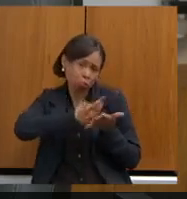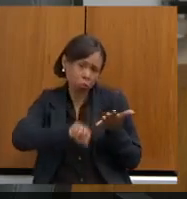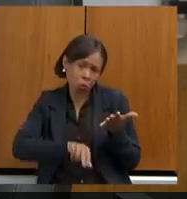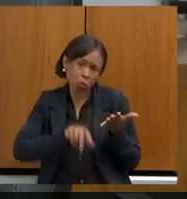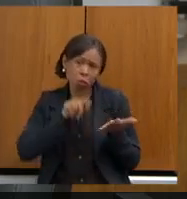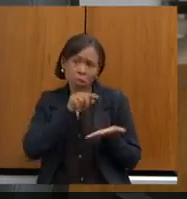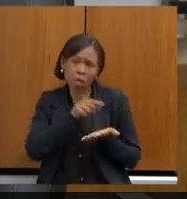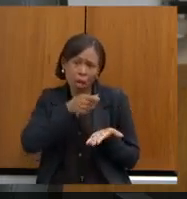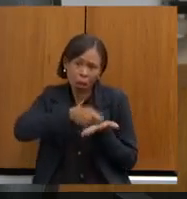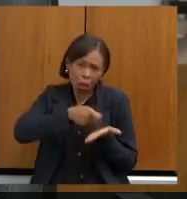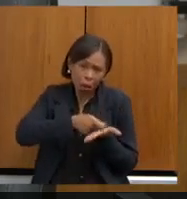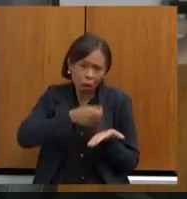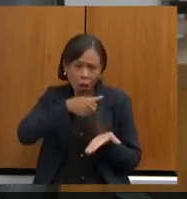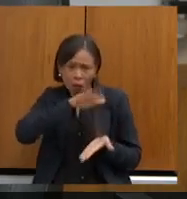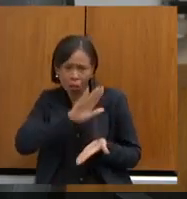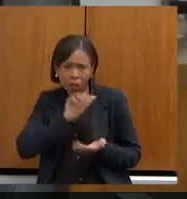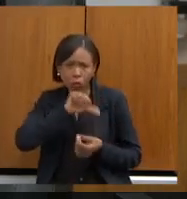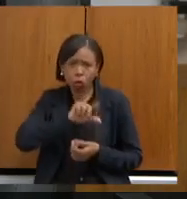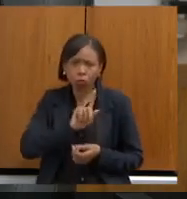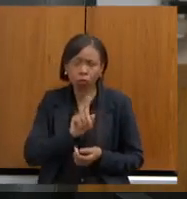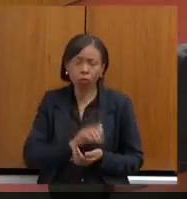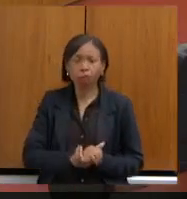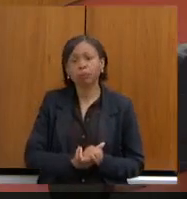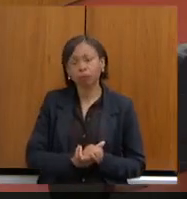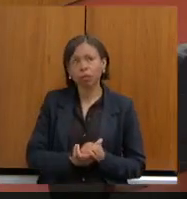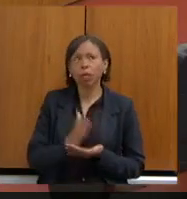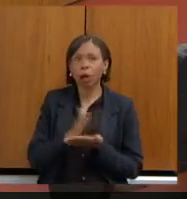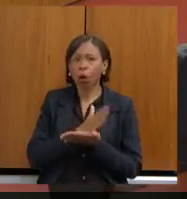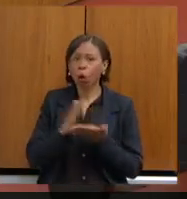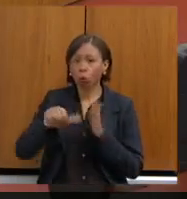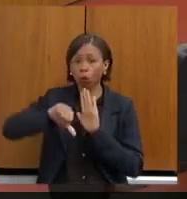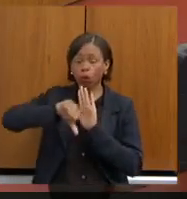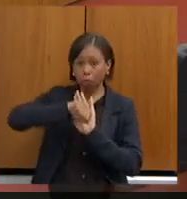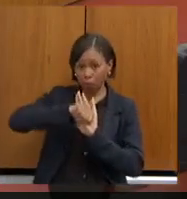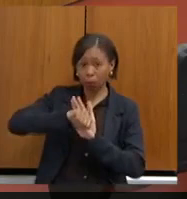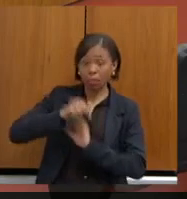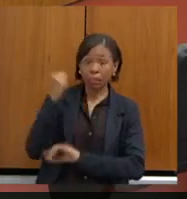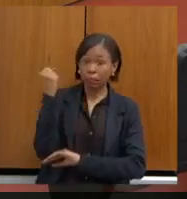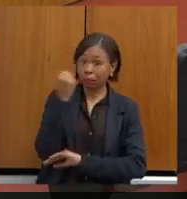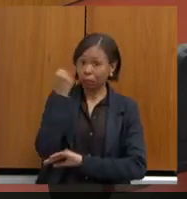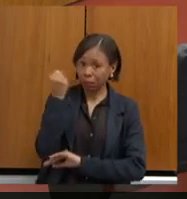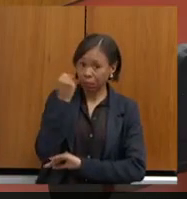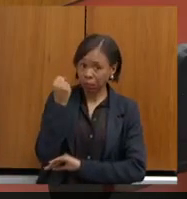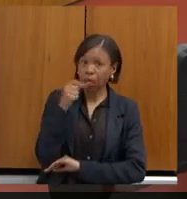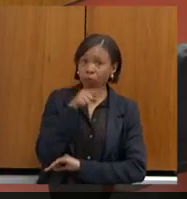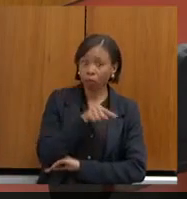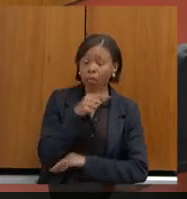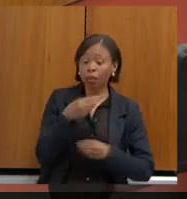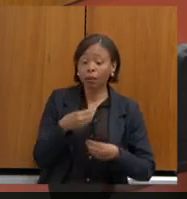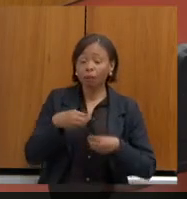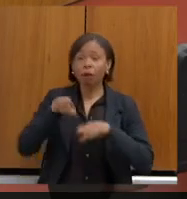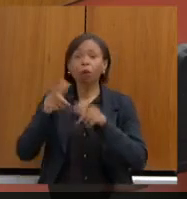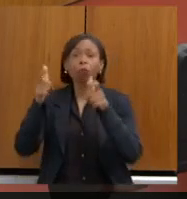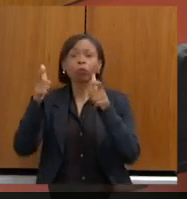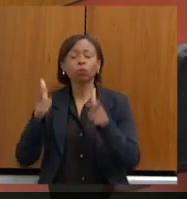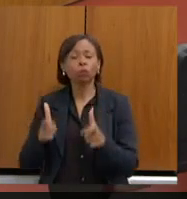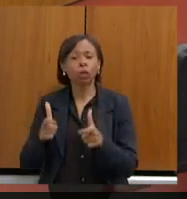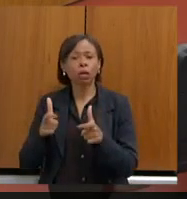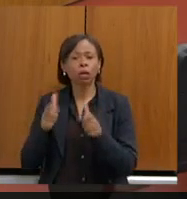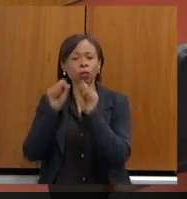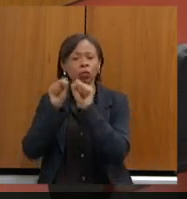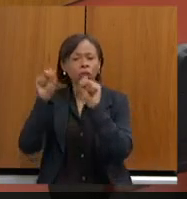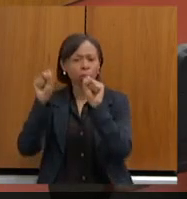sem o crime para tirar Prático e fácil de canais ato infracional grave eles vão entre aspas por um por um sistema